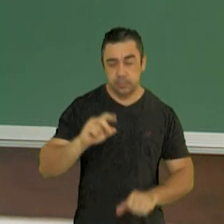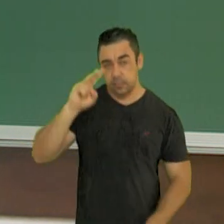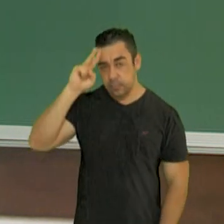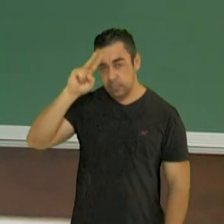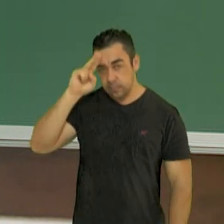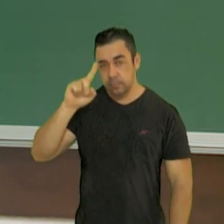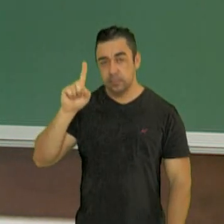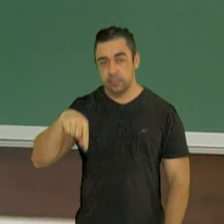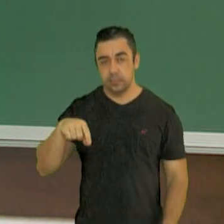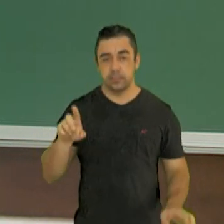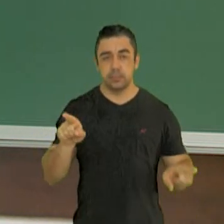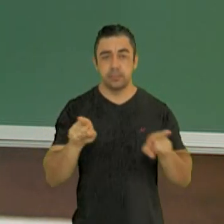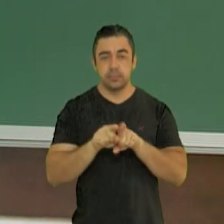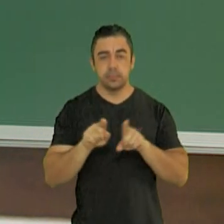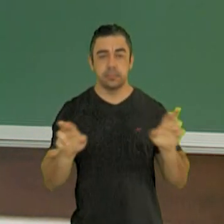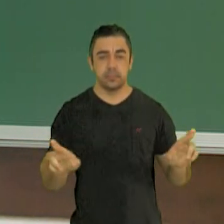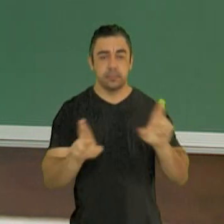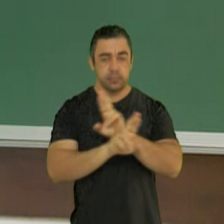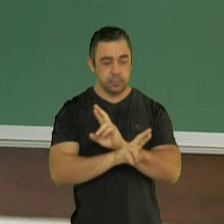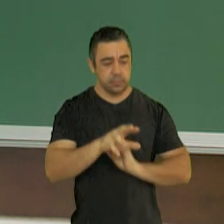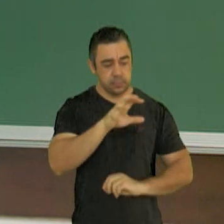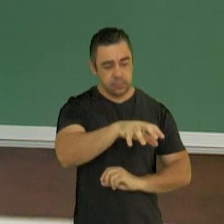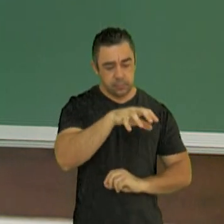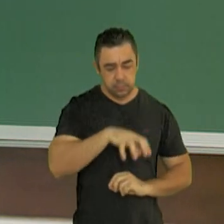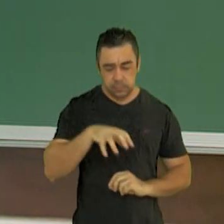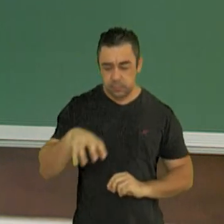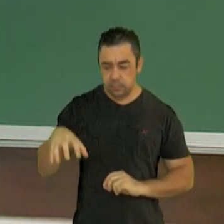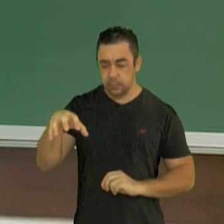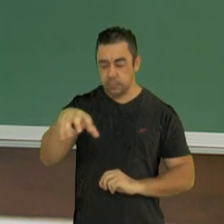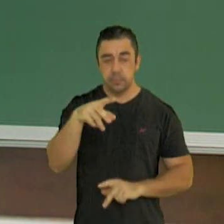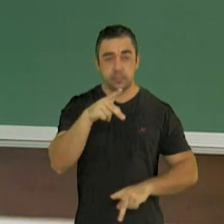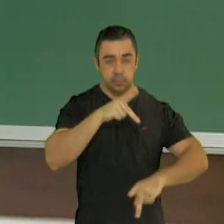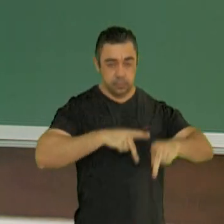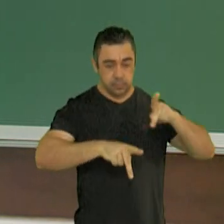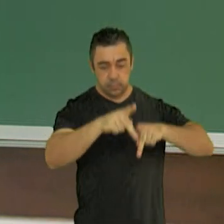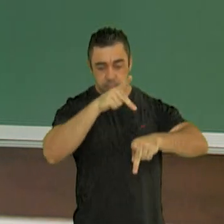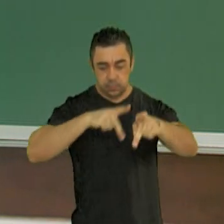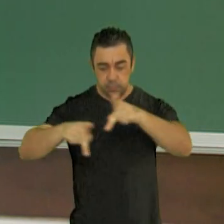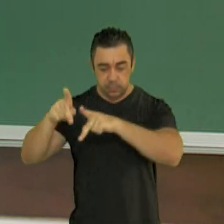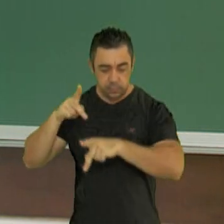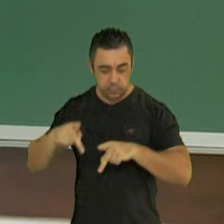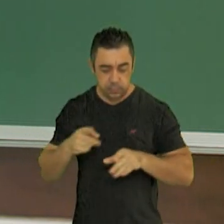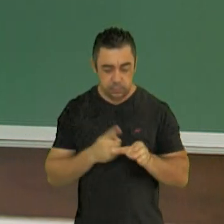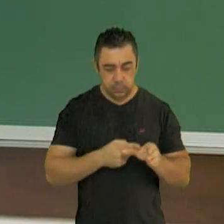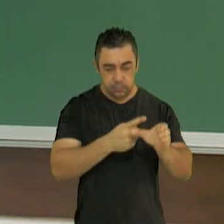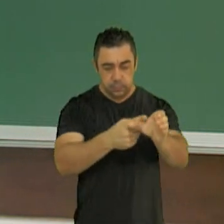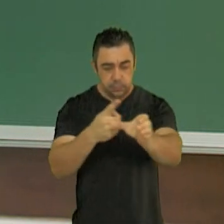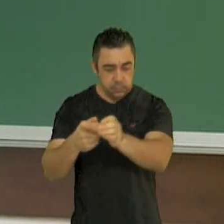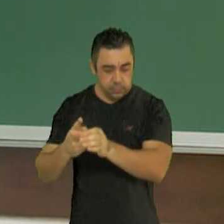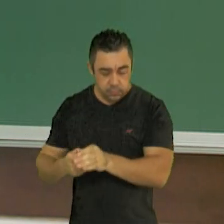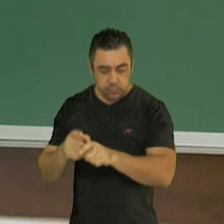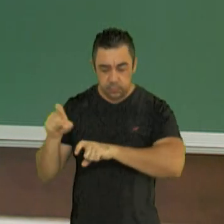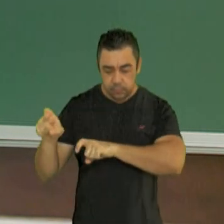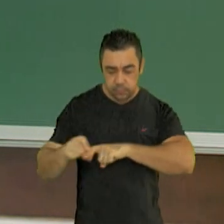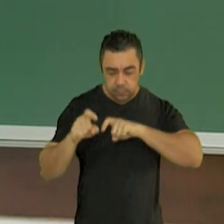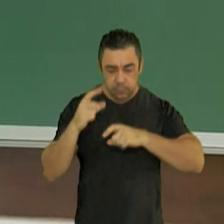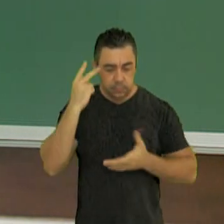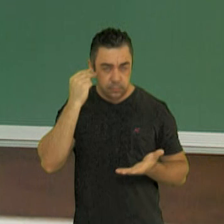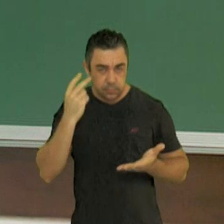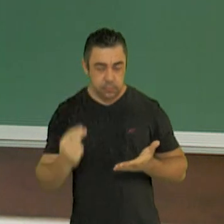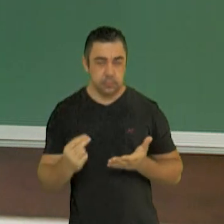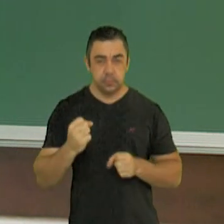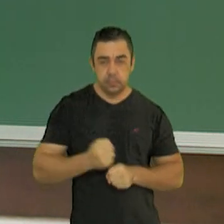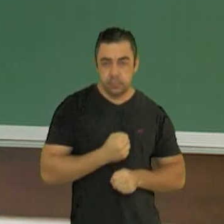e as relações espaciais dessa população com as áreas urbanas, com as áreas rurais, com as naturais, com